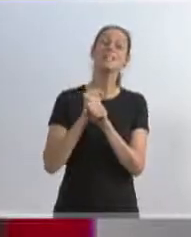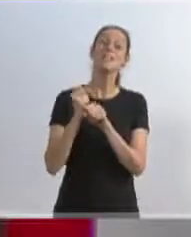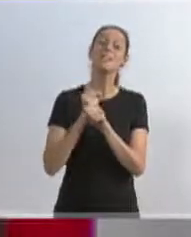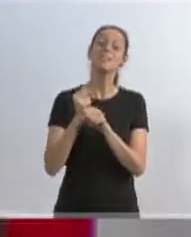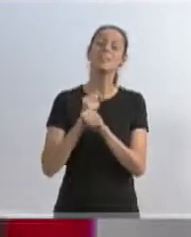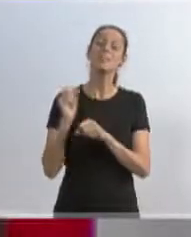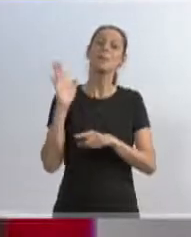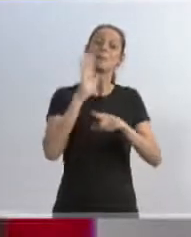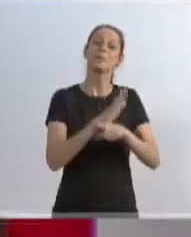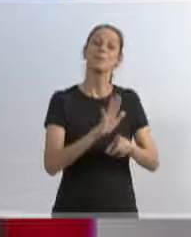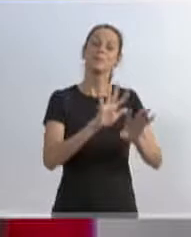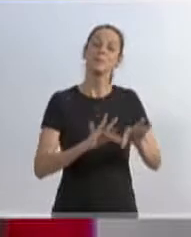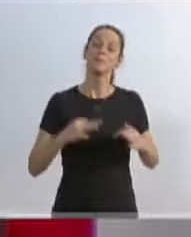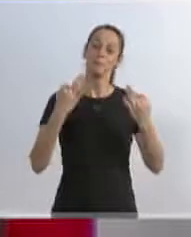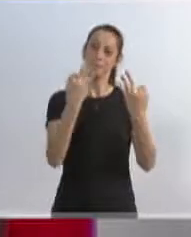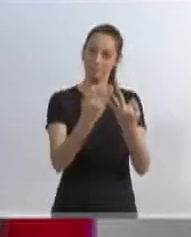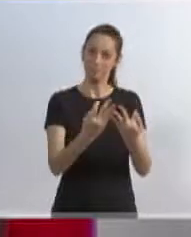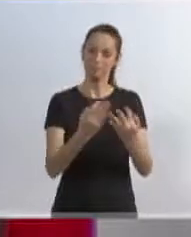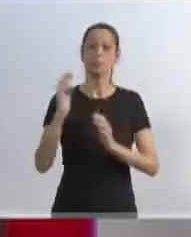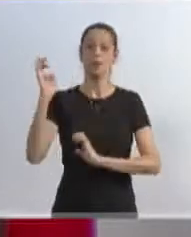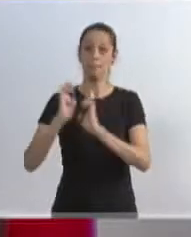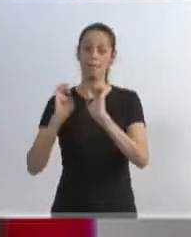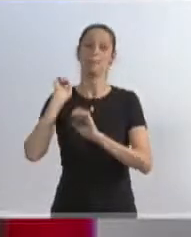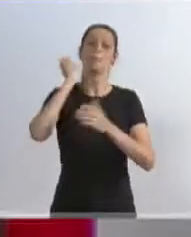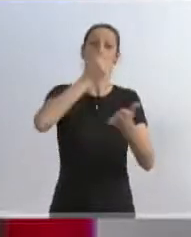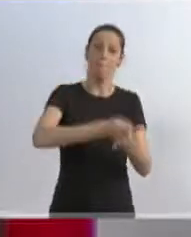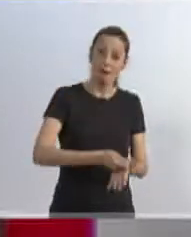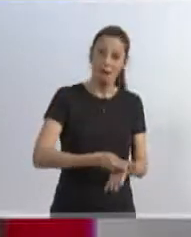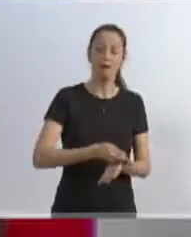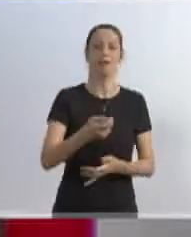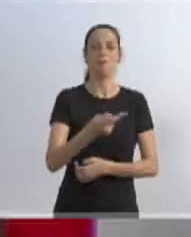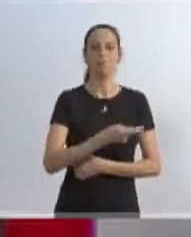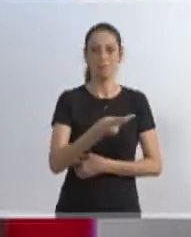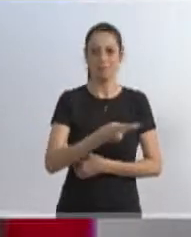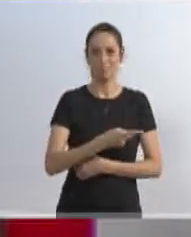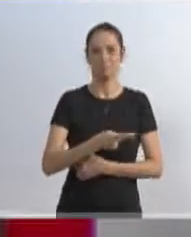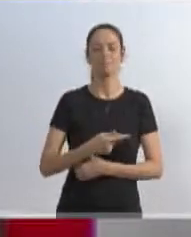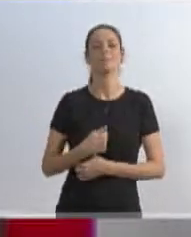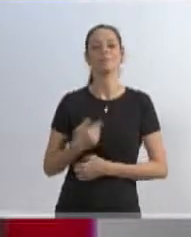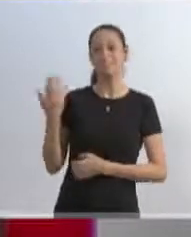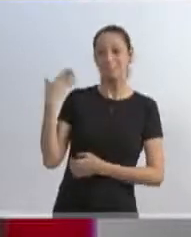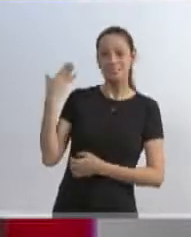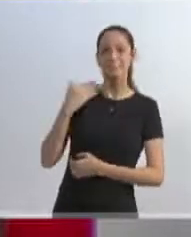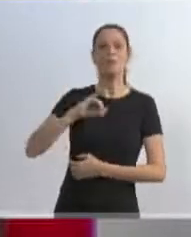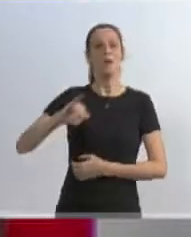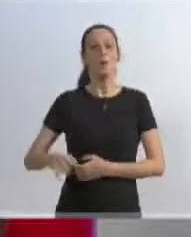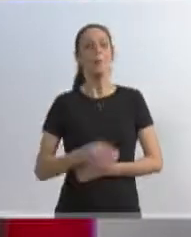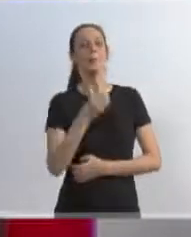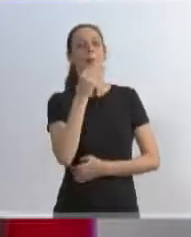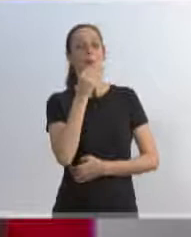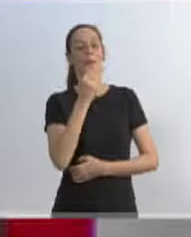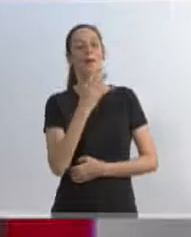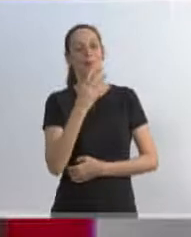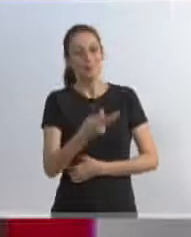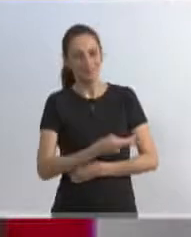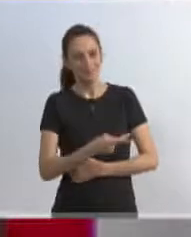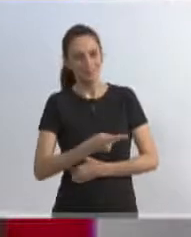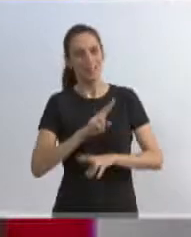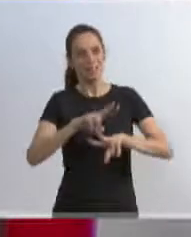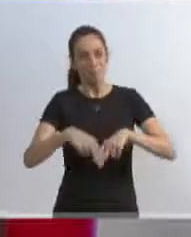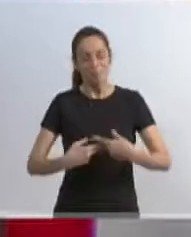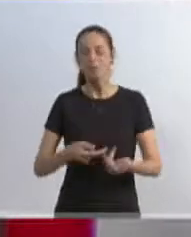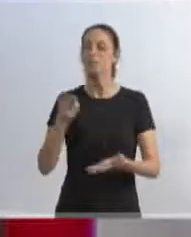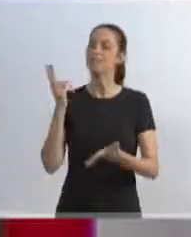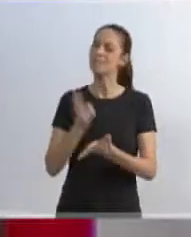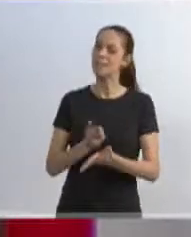dessa família, a empresa é parceira, e tive a oportunidade de conhecer esses meninos agora neste domingo. Então, por isso sempre eu digo, faça o